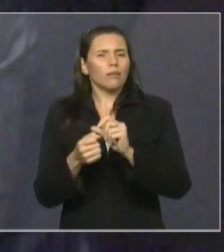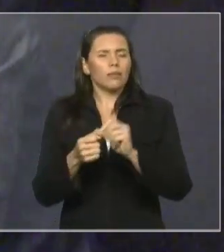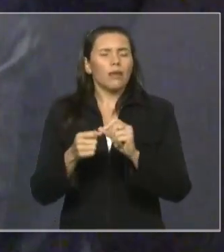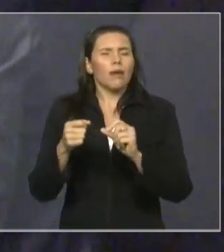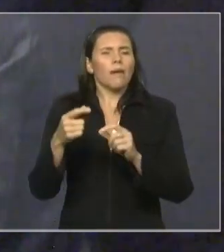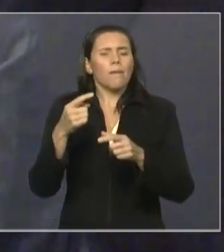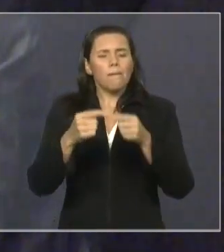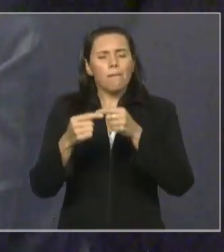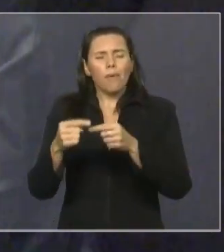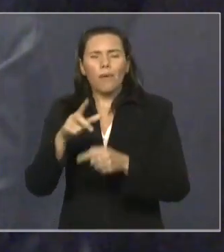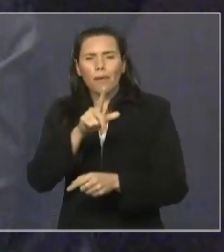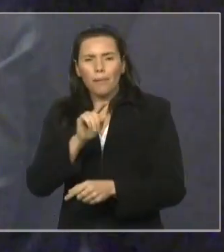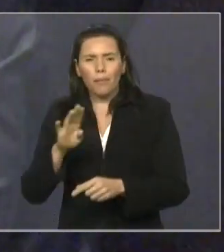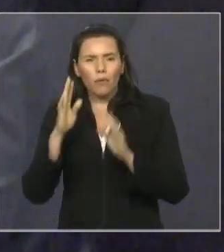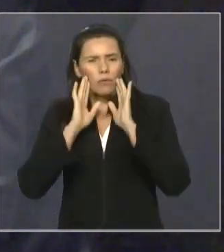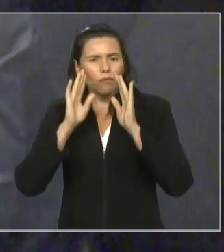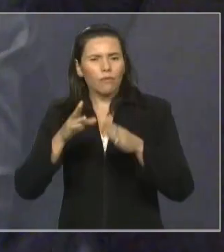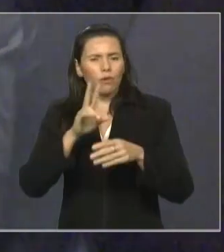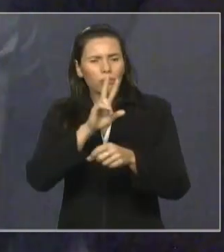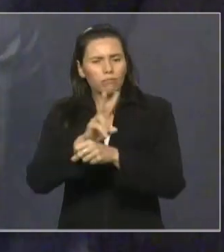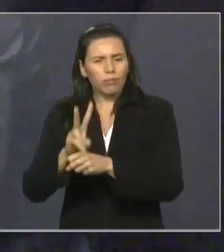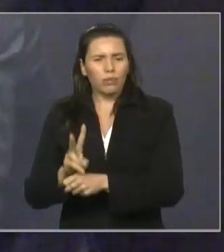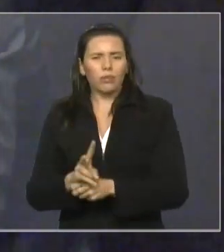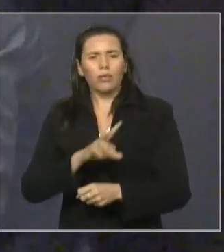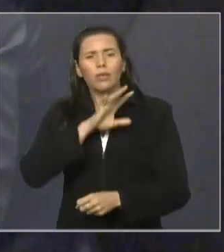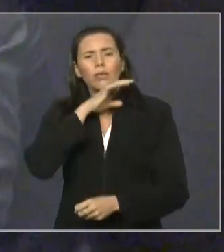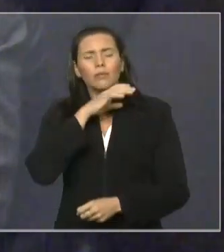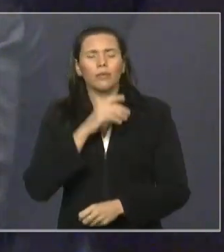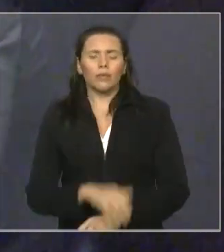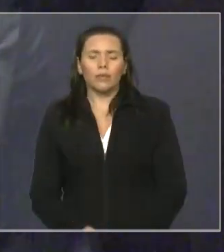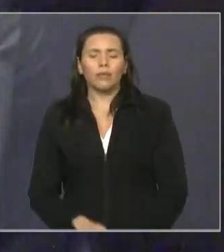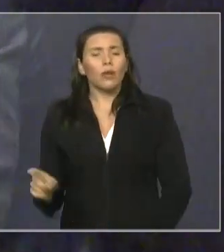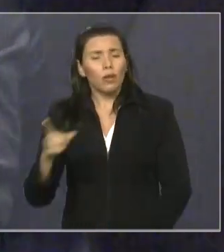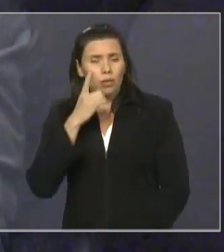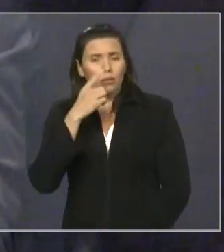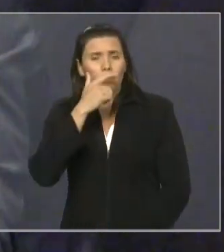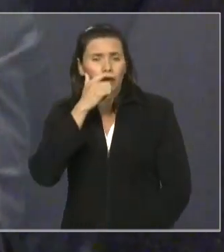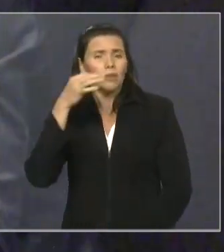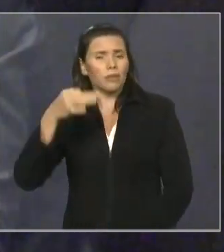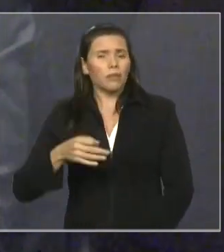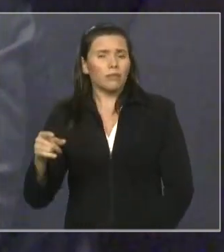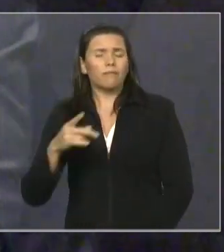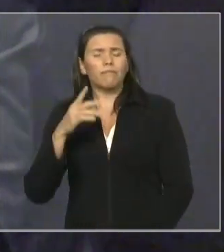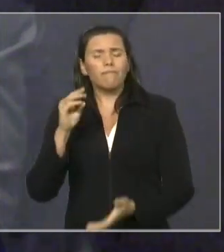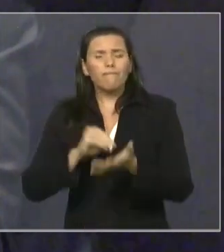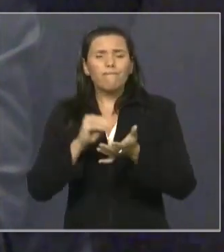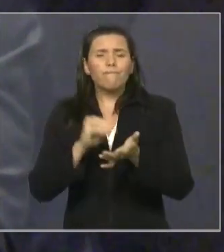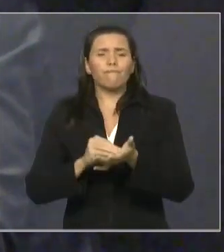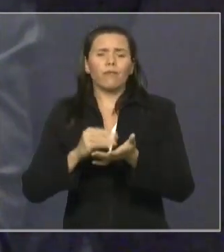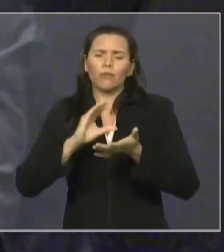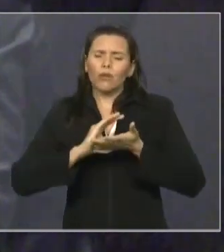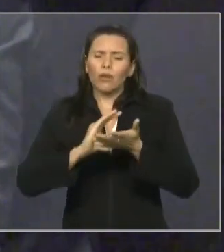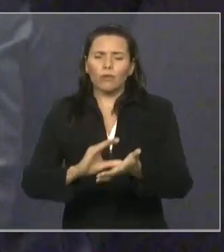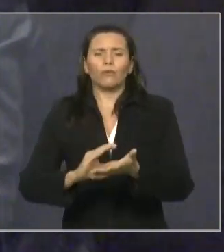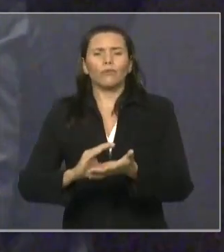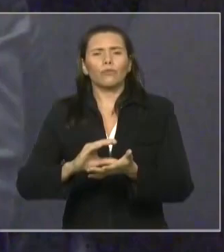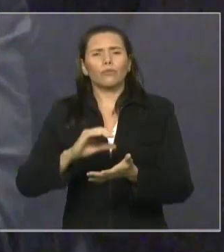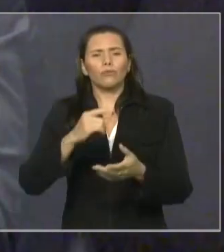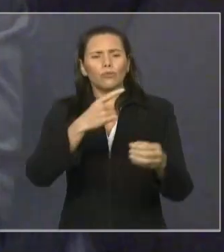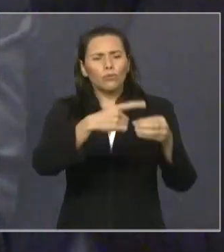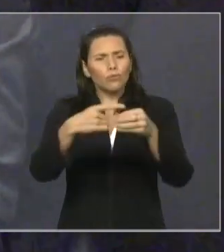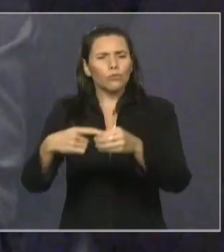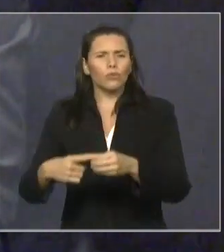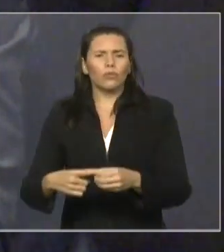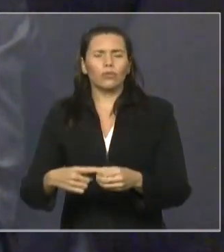deputado César Pires, de fato, falta recurso na grande maioria dos municípios do Maranhão, desse país, para poder